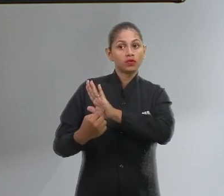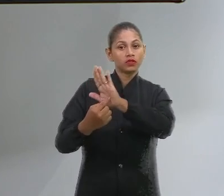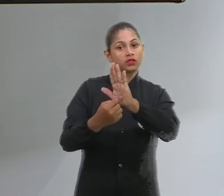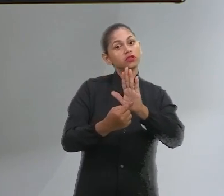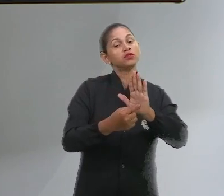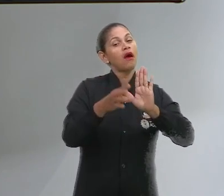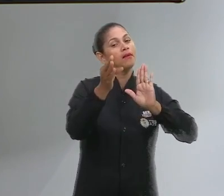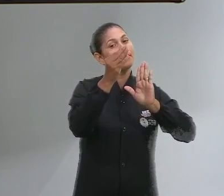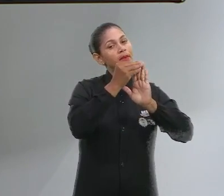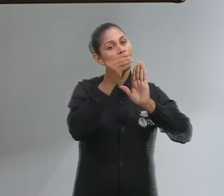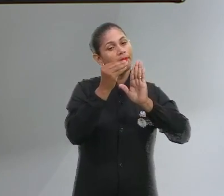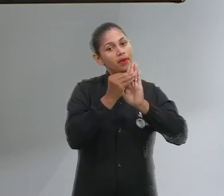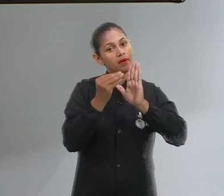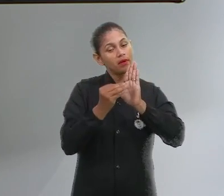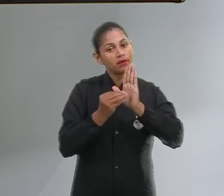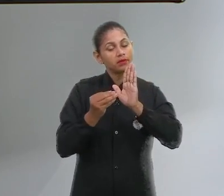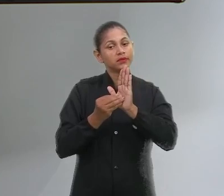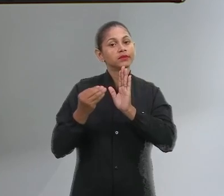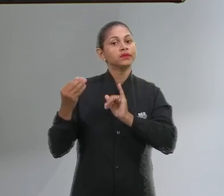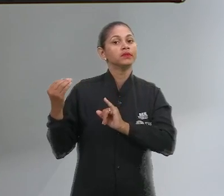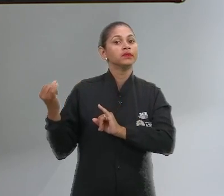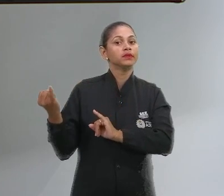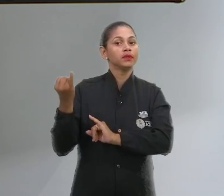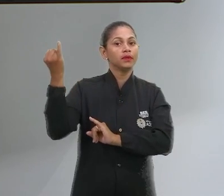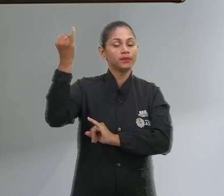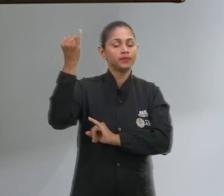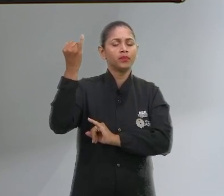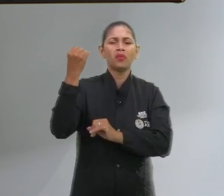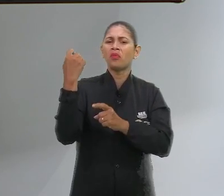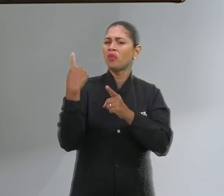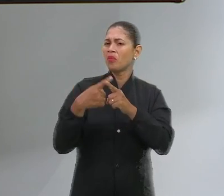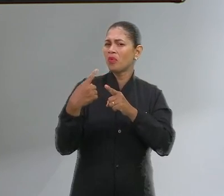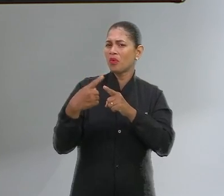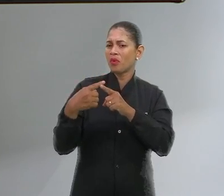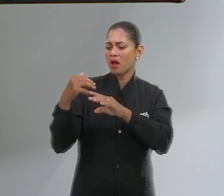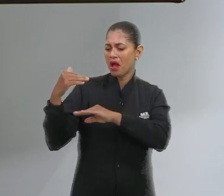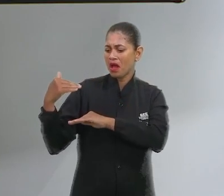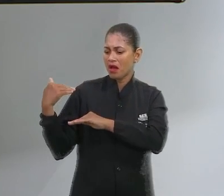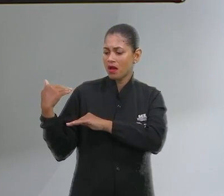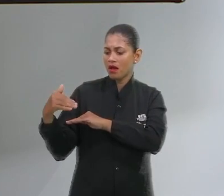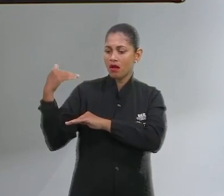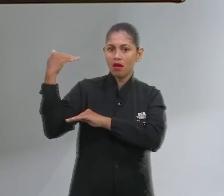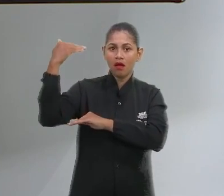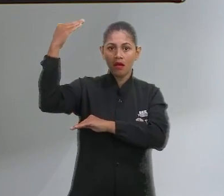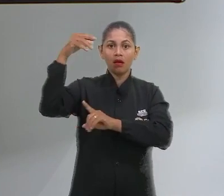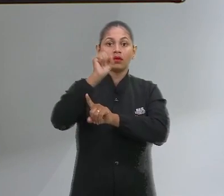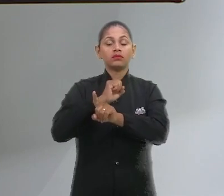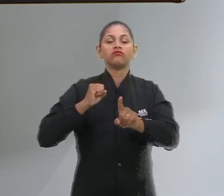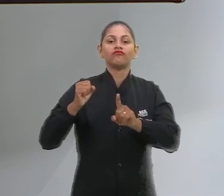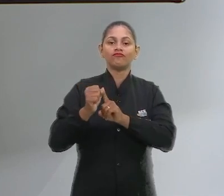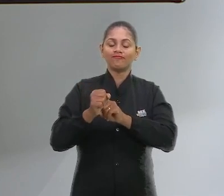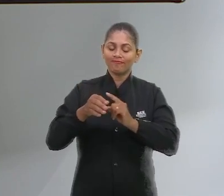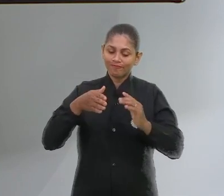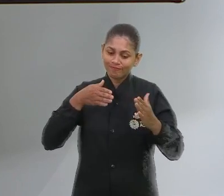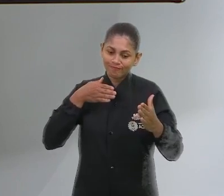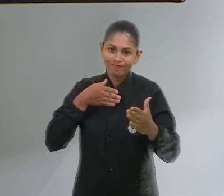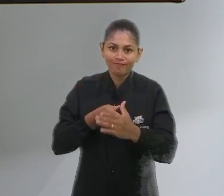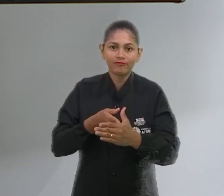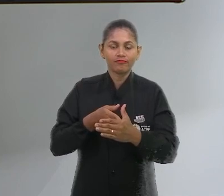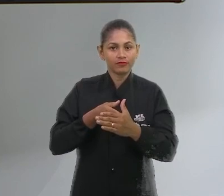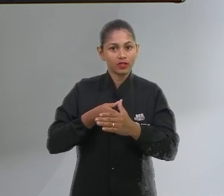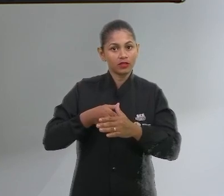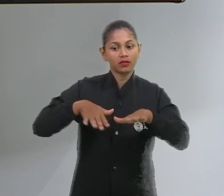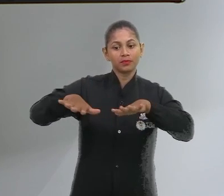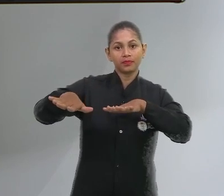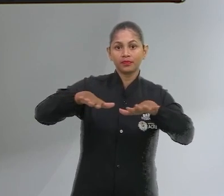até porque essa questão da classe social, ela acaba impactando na questão da